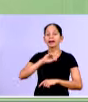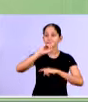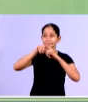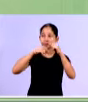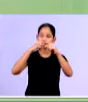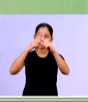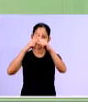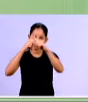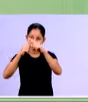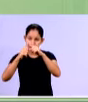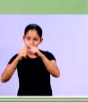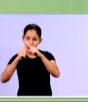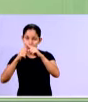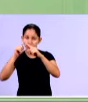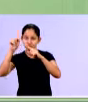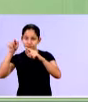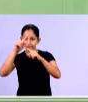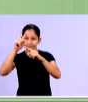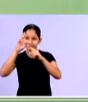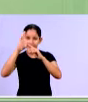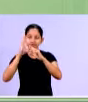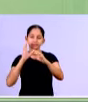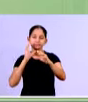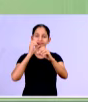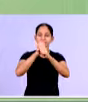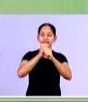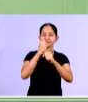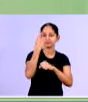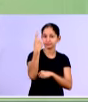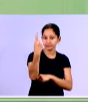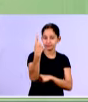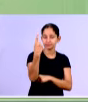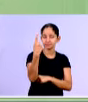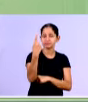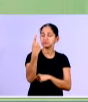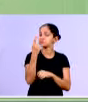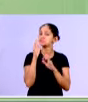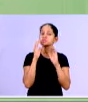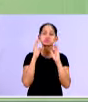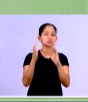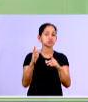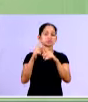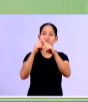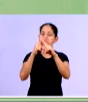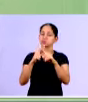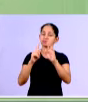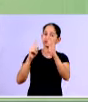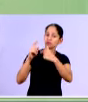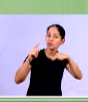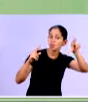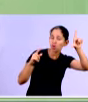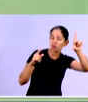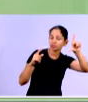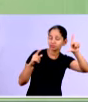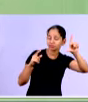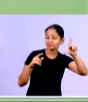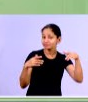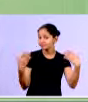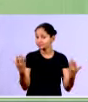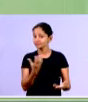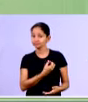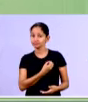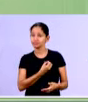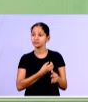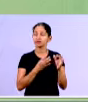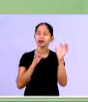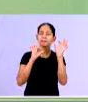multiplica, soma com esse mais 1. Somou, multiplica pelo número que está fora. Observe que você